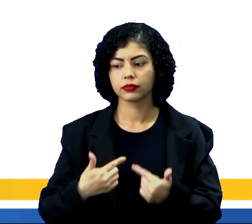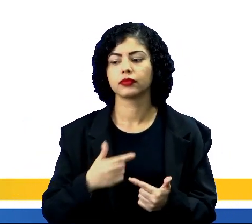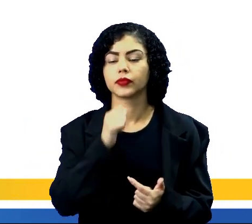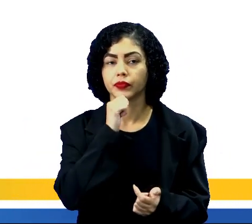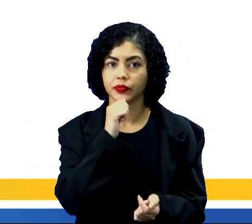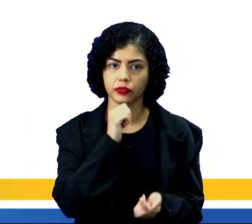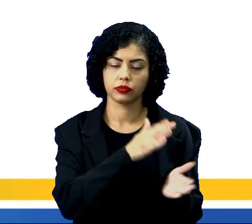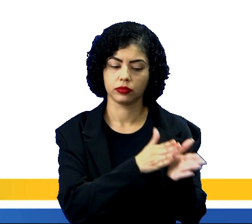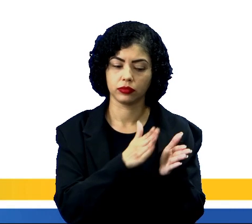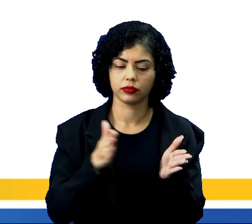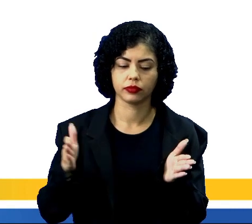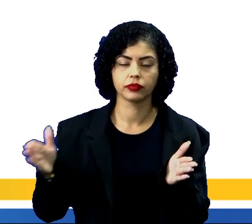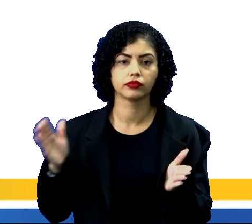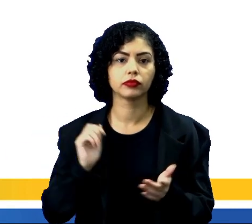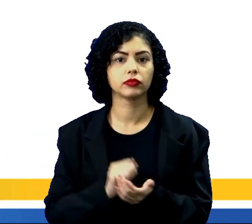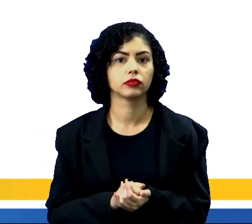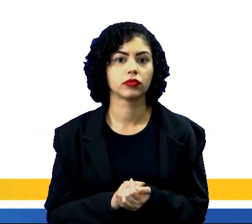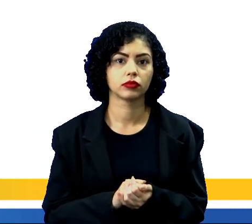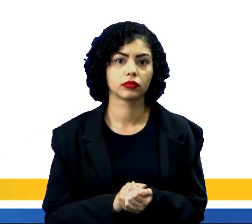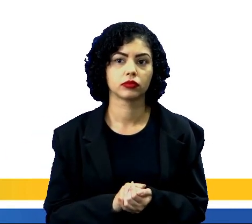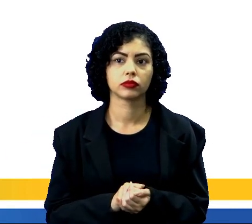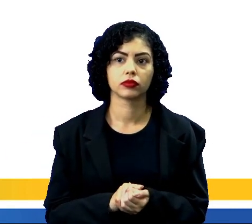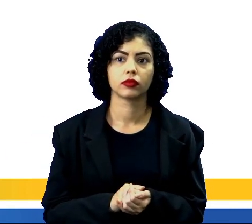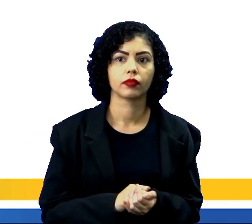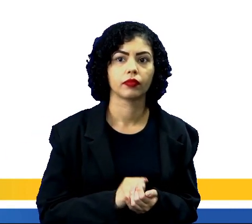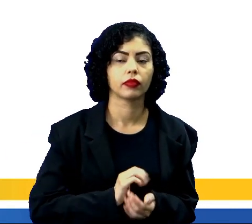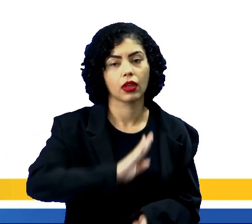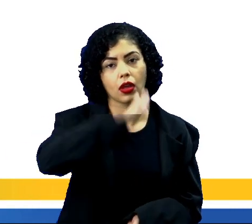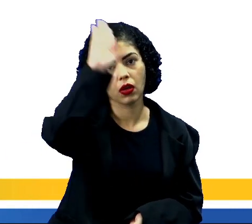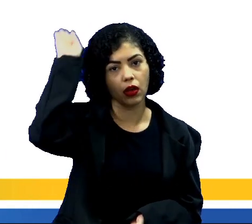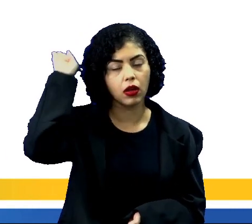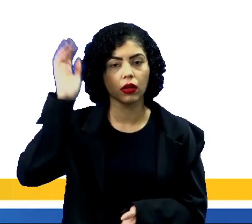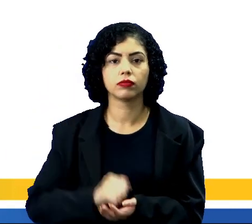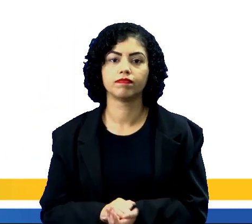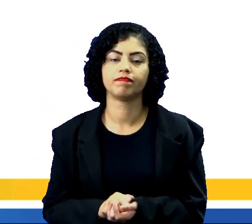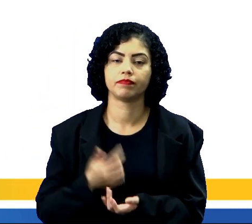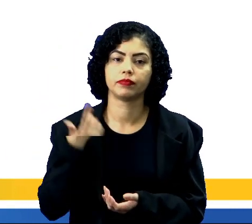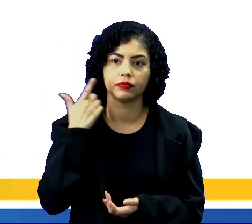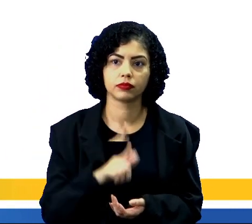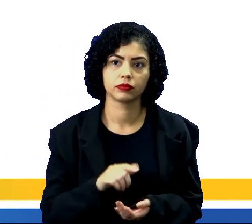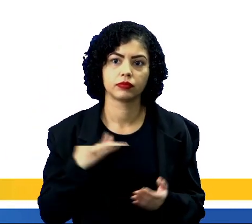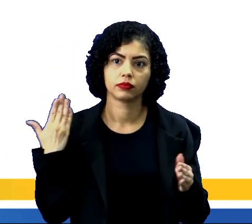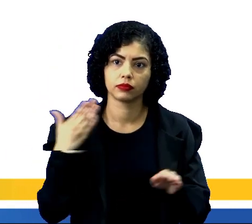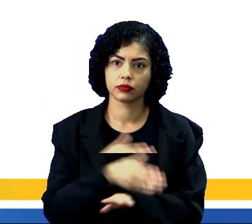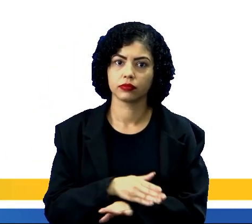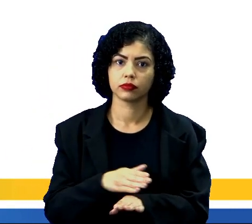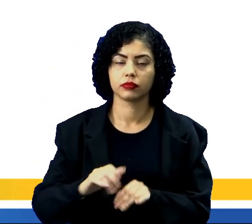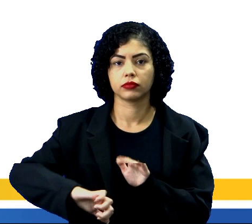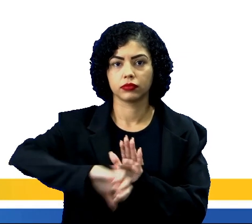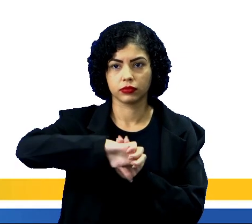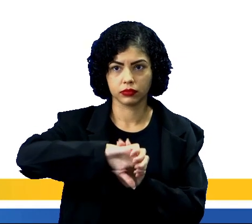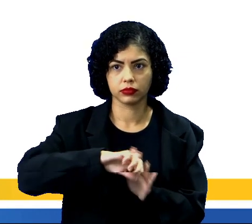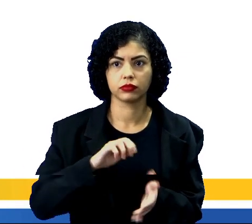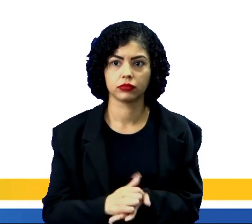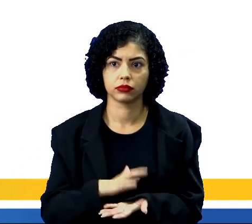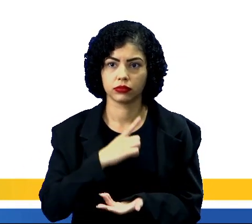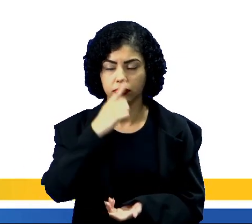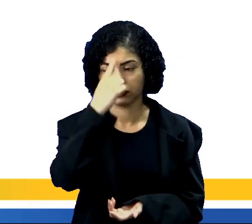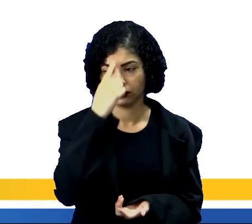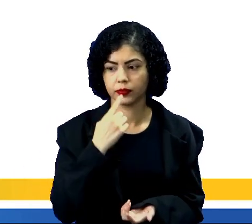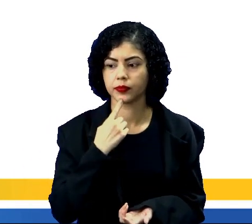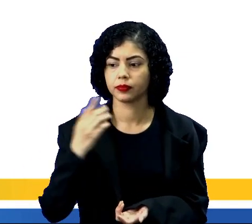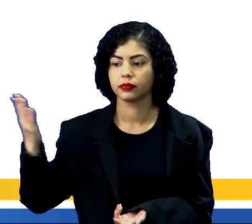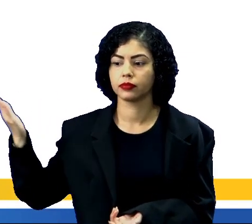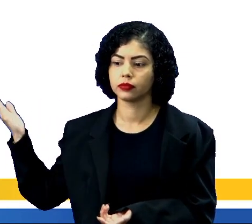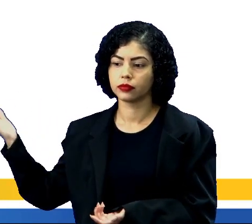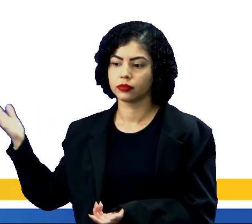essa classe, a República Romana teria sido ameaçada, ou seja, teria entrado em crise. E aí nós temos uma figura marcante,